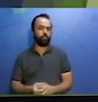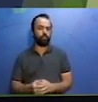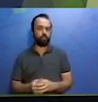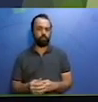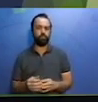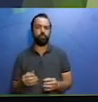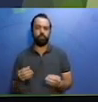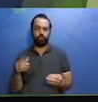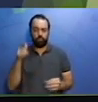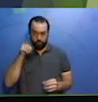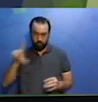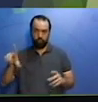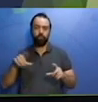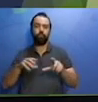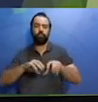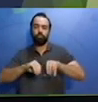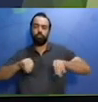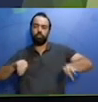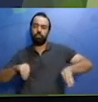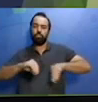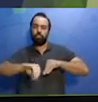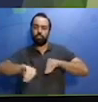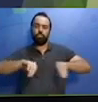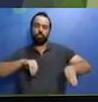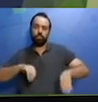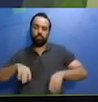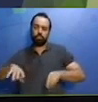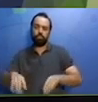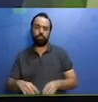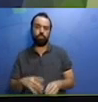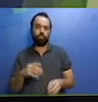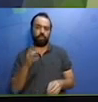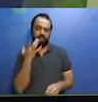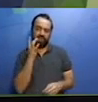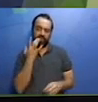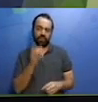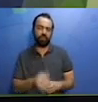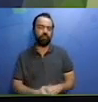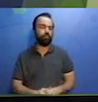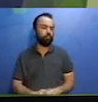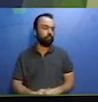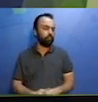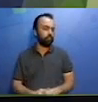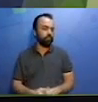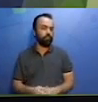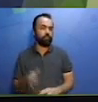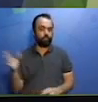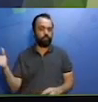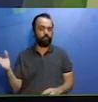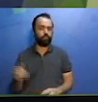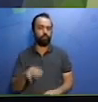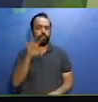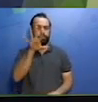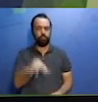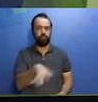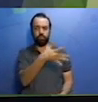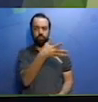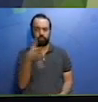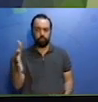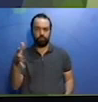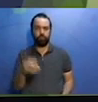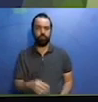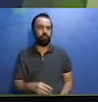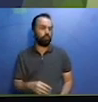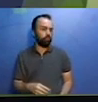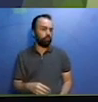forma a gente consegue separar os componentes do ouro. Aqui eu tenho para mostrar para vocês uma